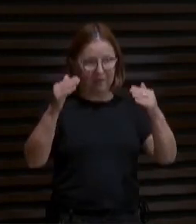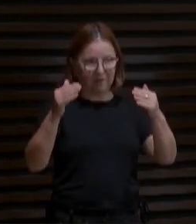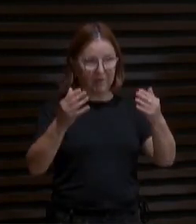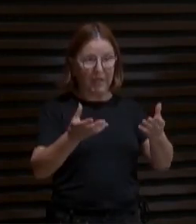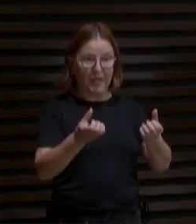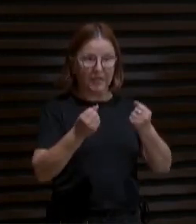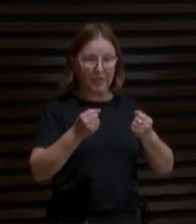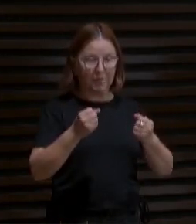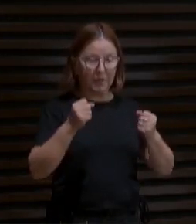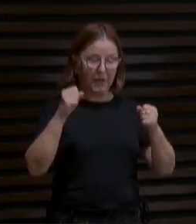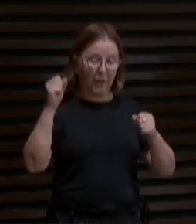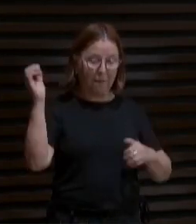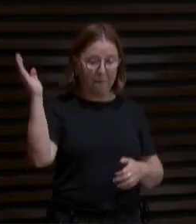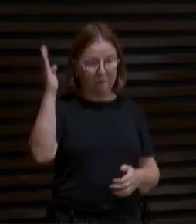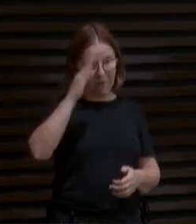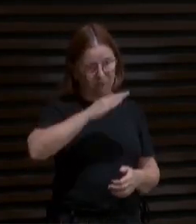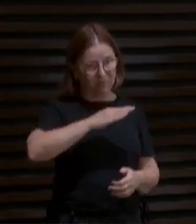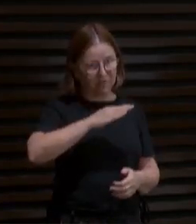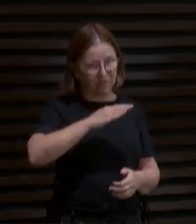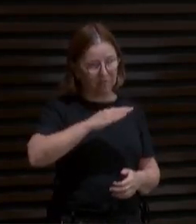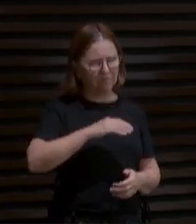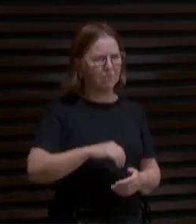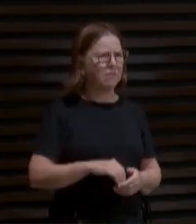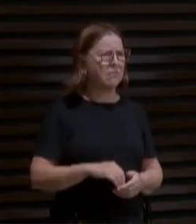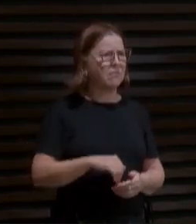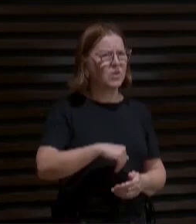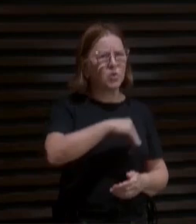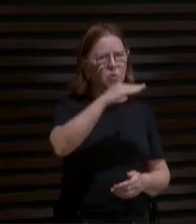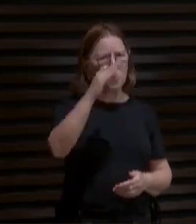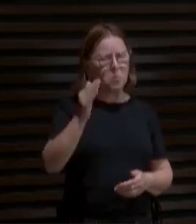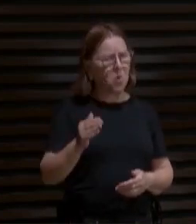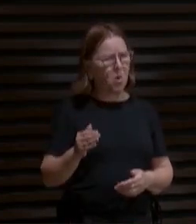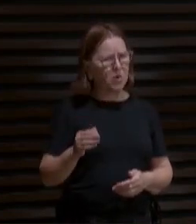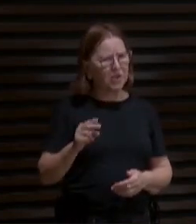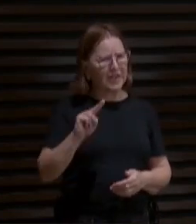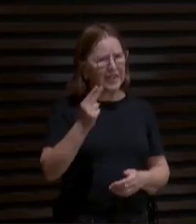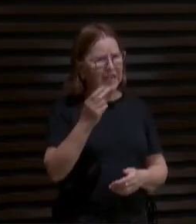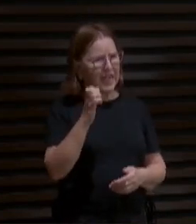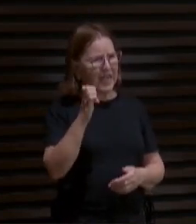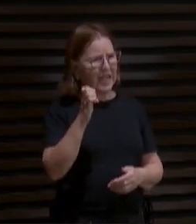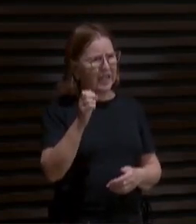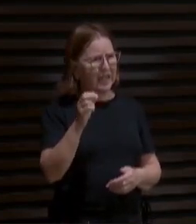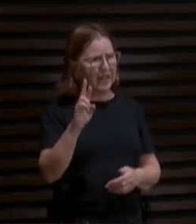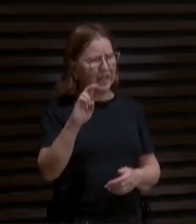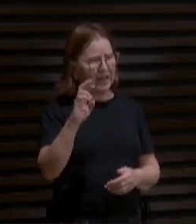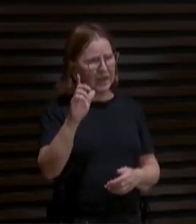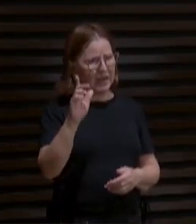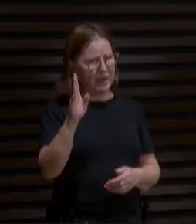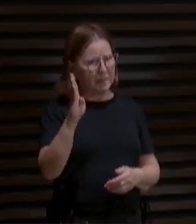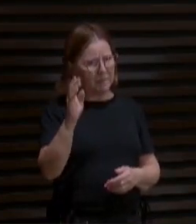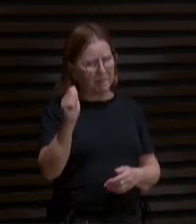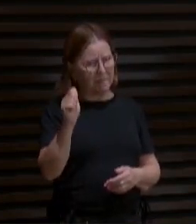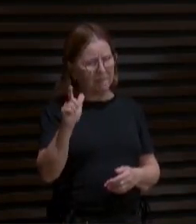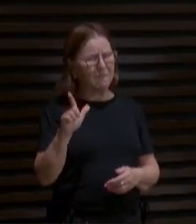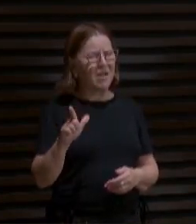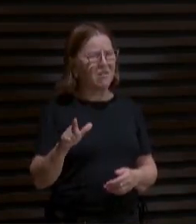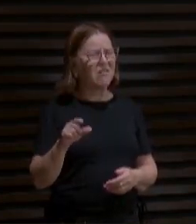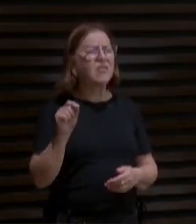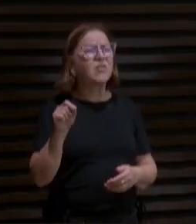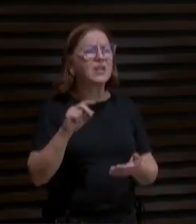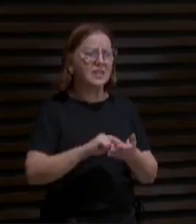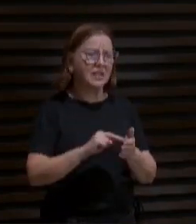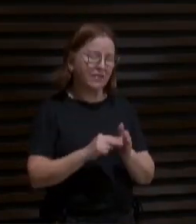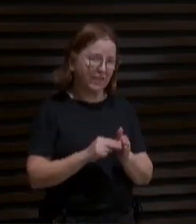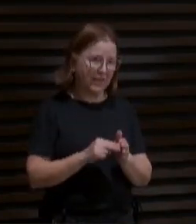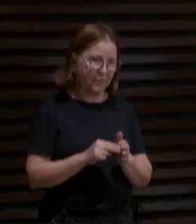Ebal. Que coisa é essa? Monte Ebal, Monte Gerizim, o que é isso? Quando você olha em